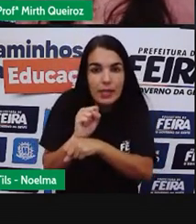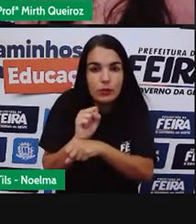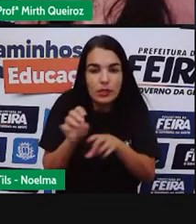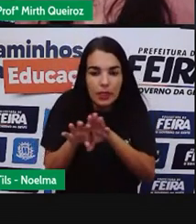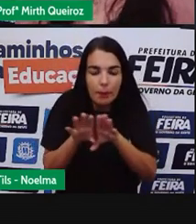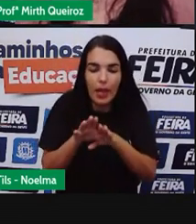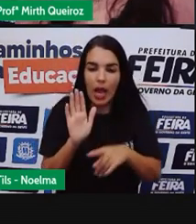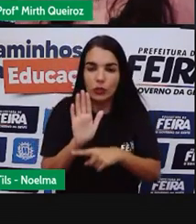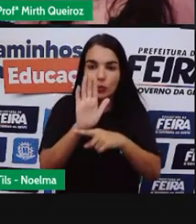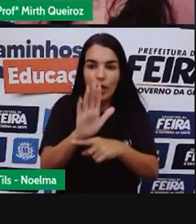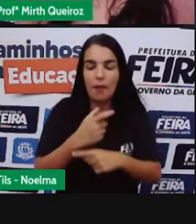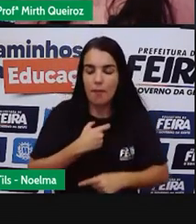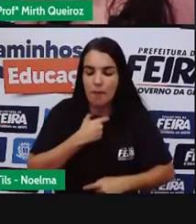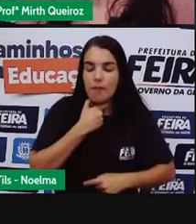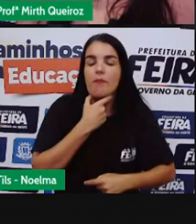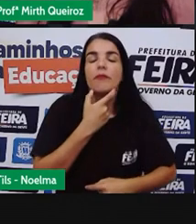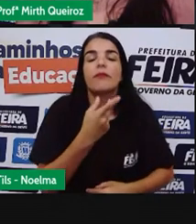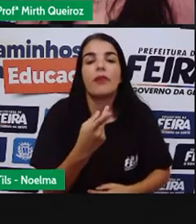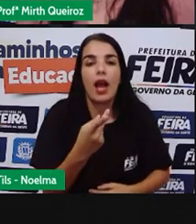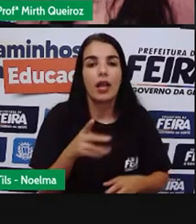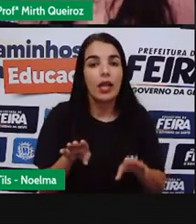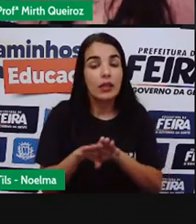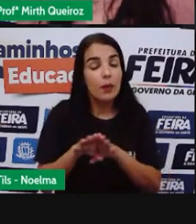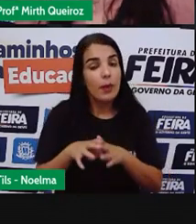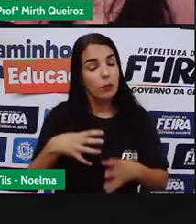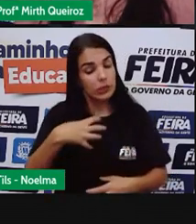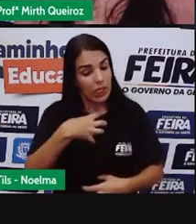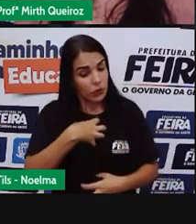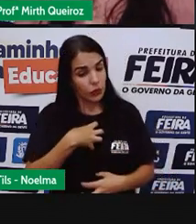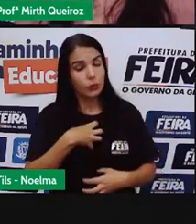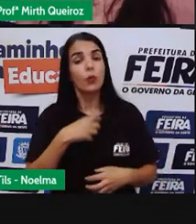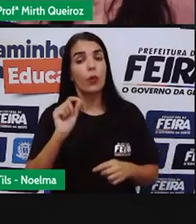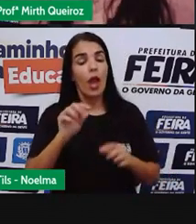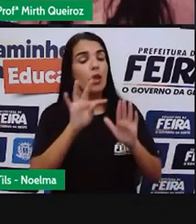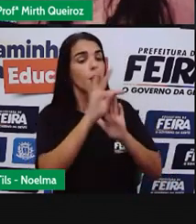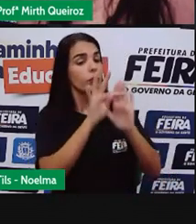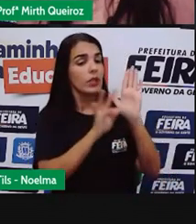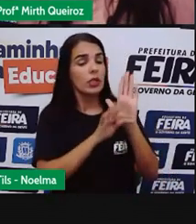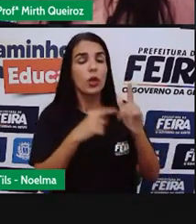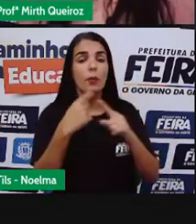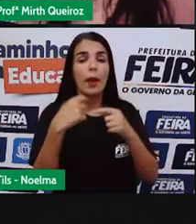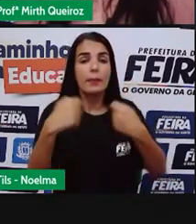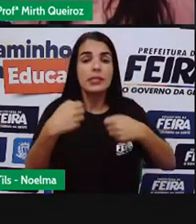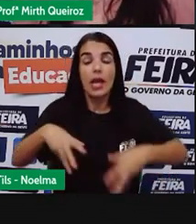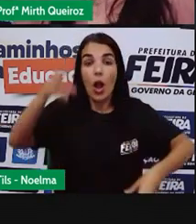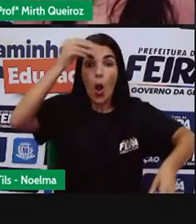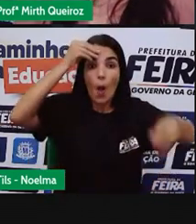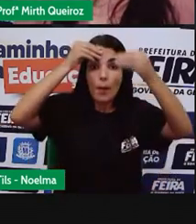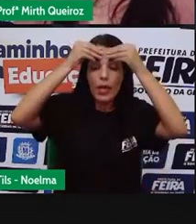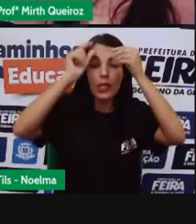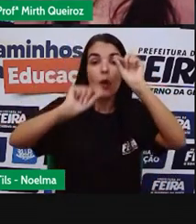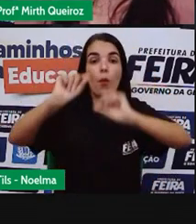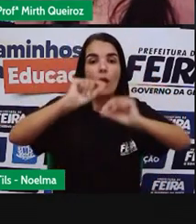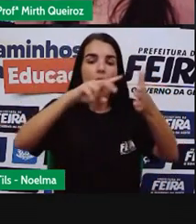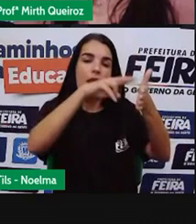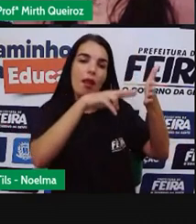entonação, ele serve também para dar sentido ao texto, para que a gente possa compreender o que a gente está lendo.